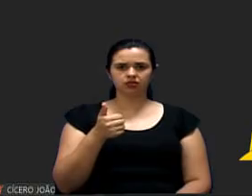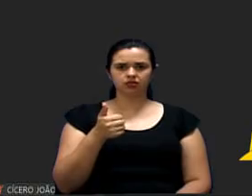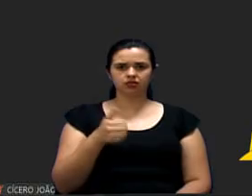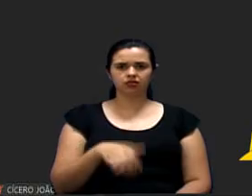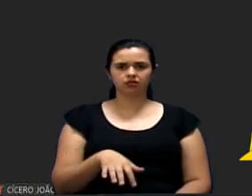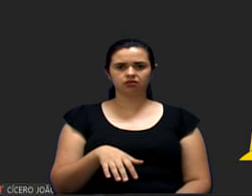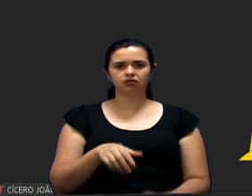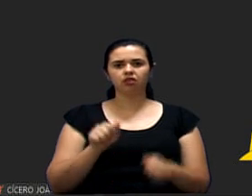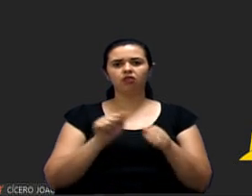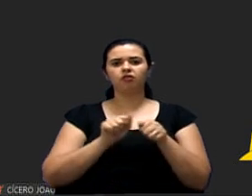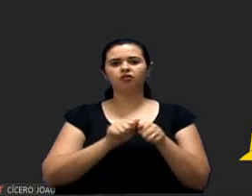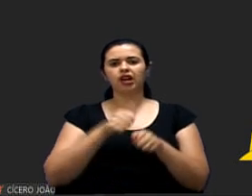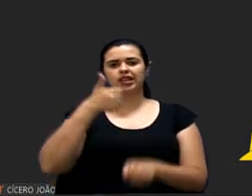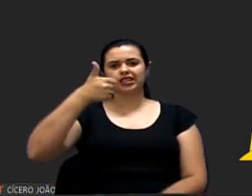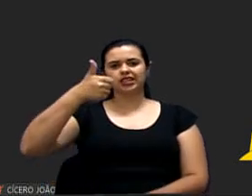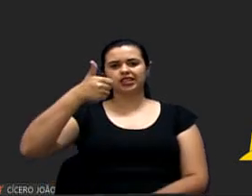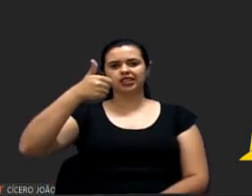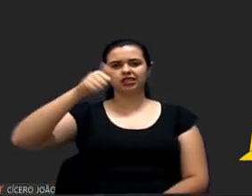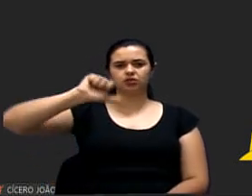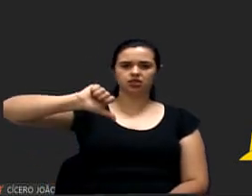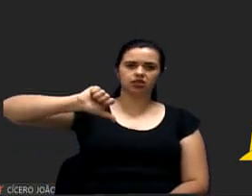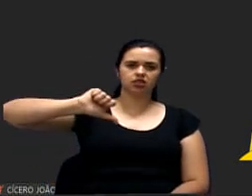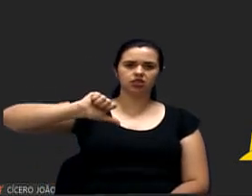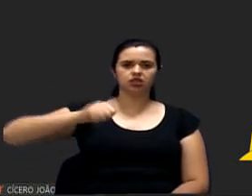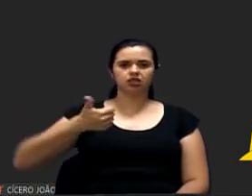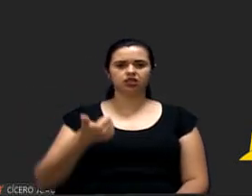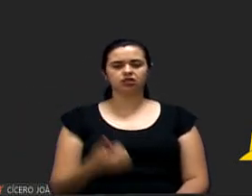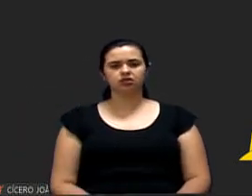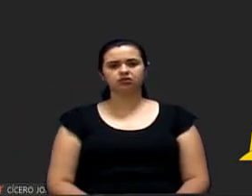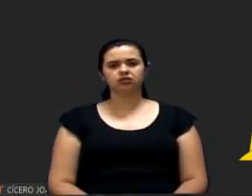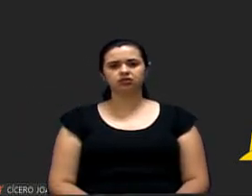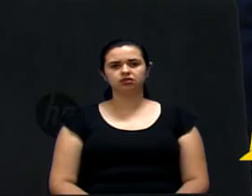Faz assim, ó, se você vai votar sim ou não.